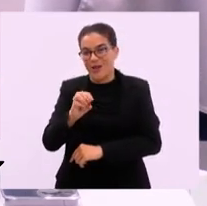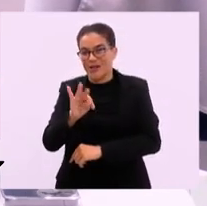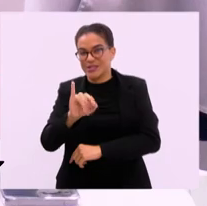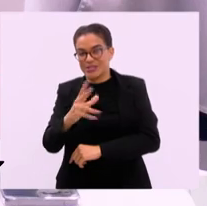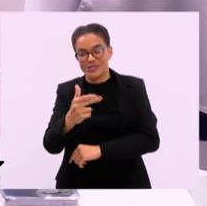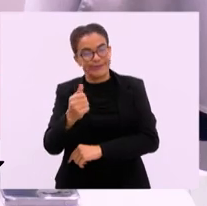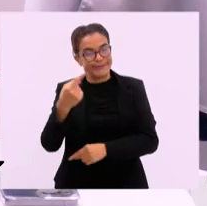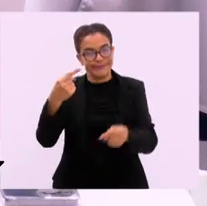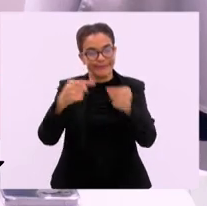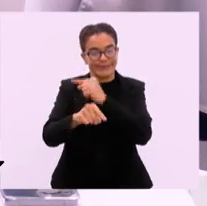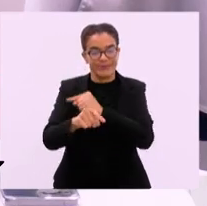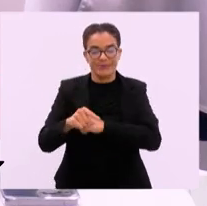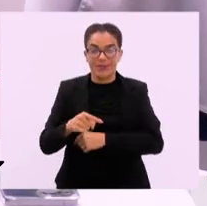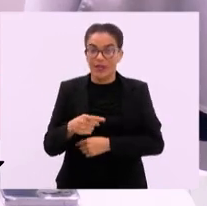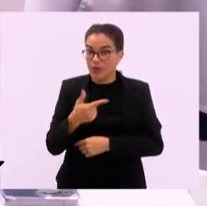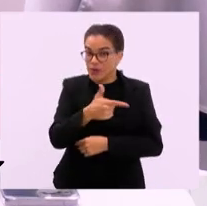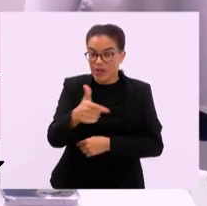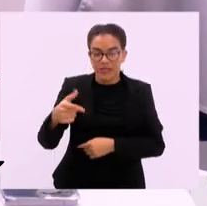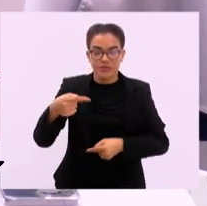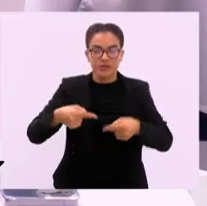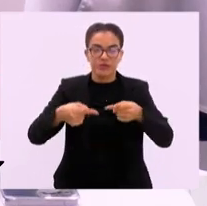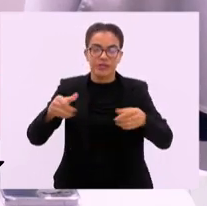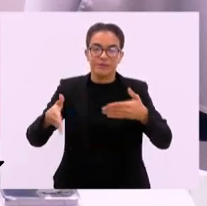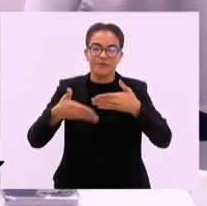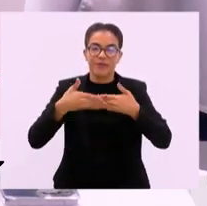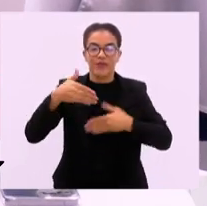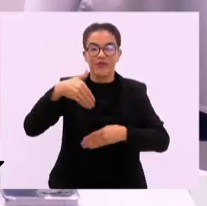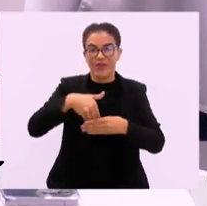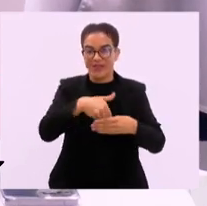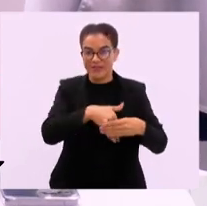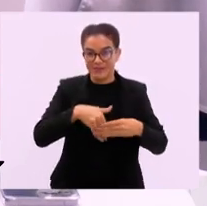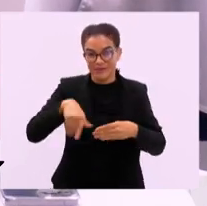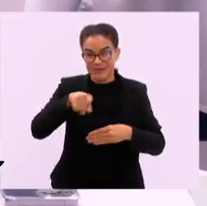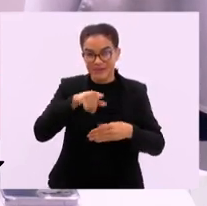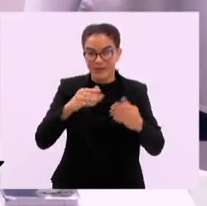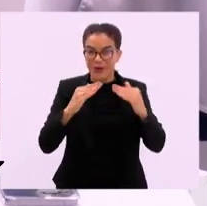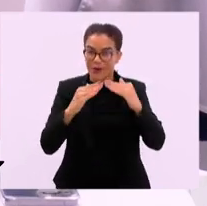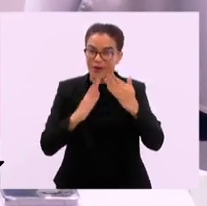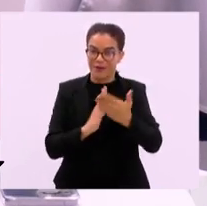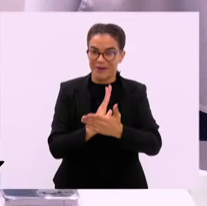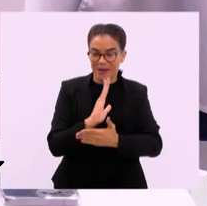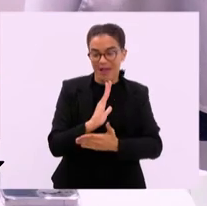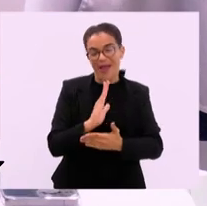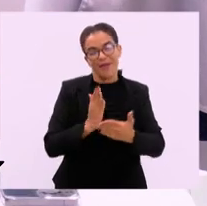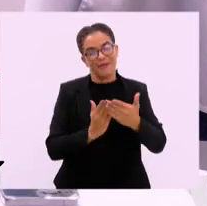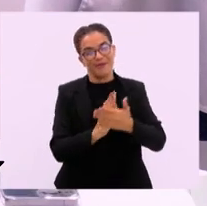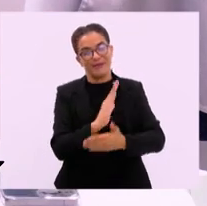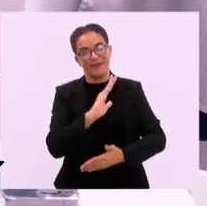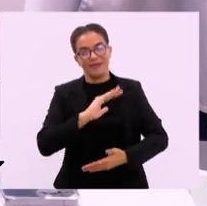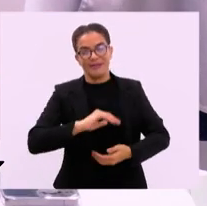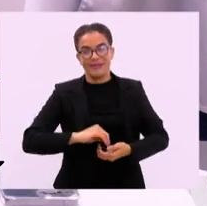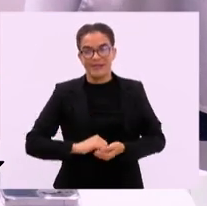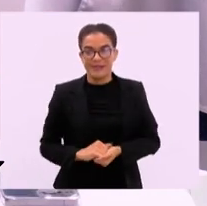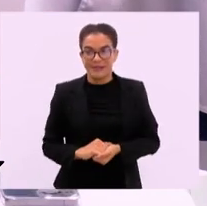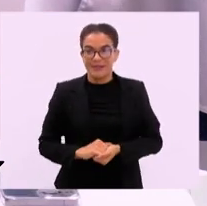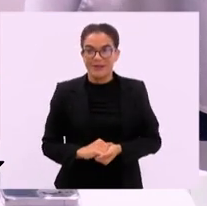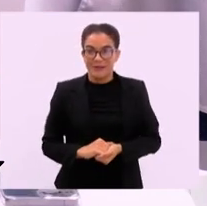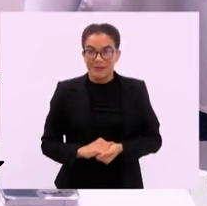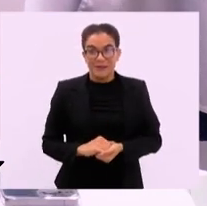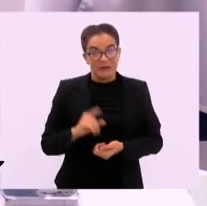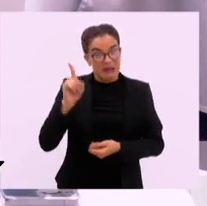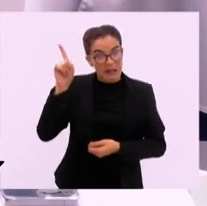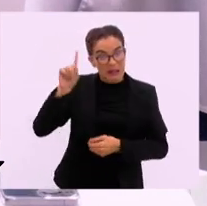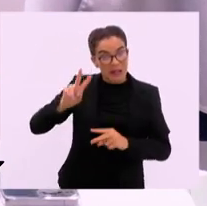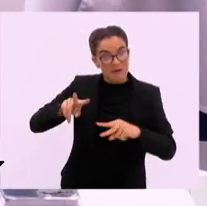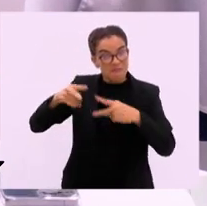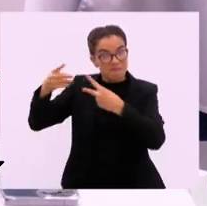Em discussão, não havendo quem queira discutir, encerrada a discussão e votação, senhores que aprovam, permaneçam como estão, aprovado. Pode replicar lá em